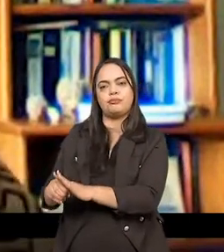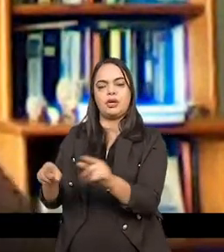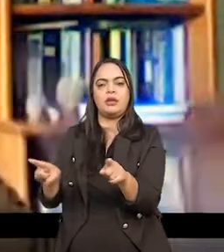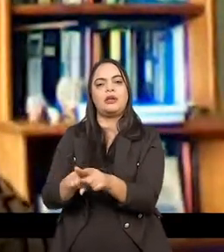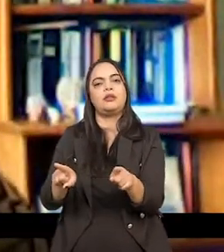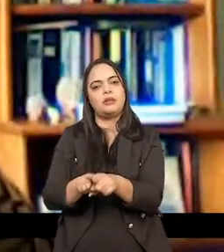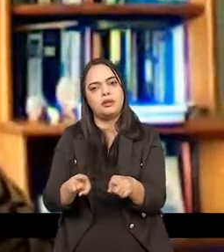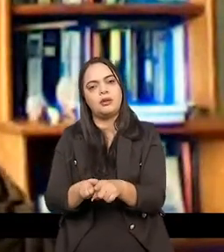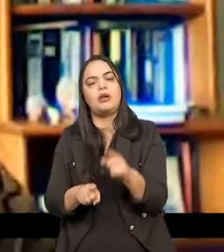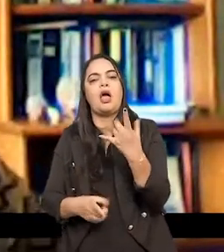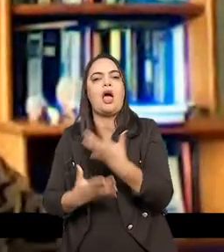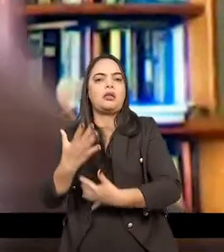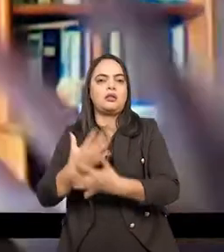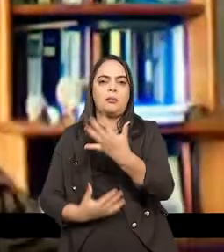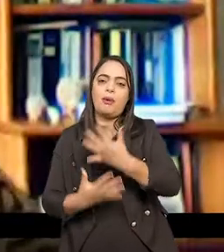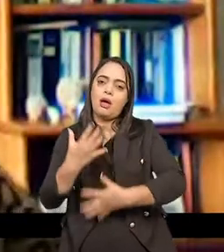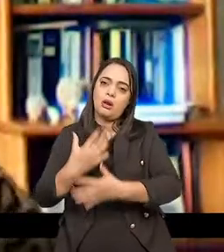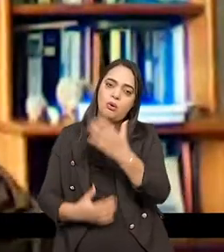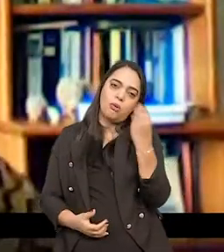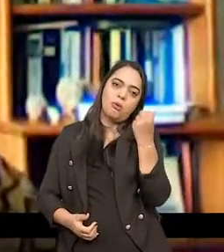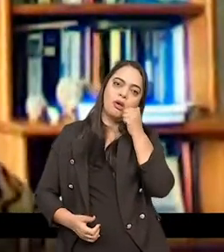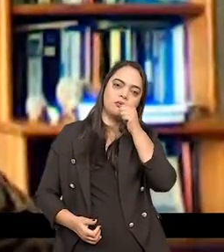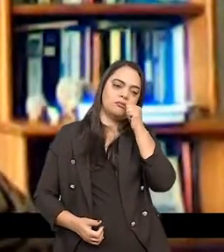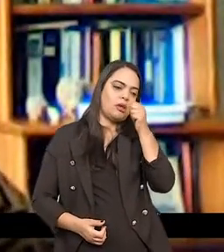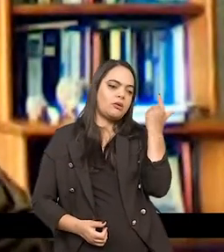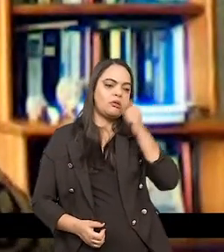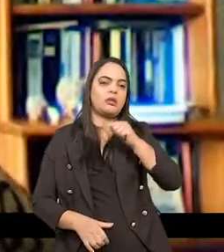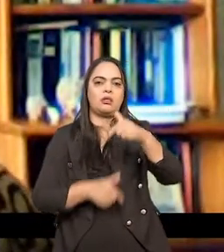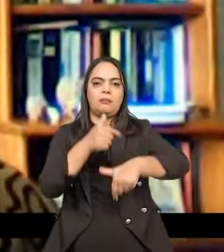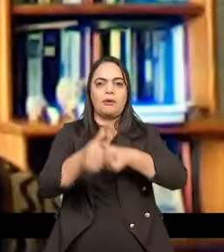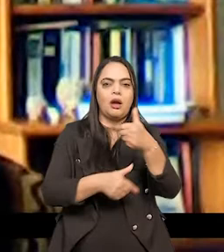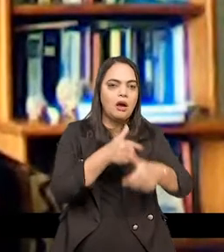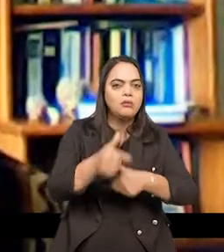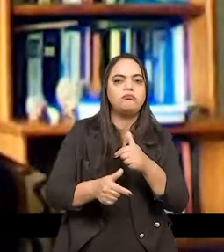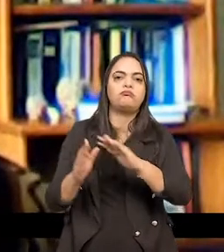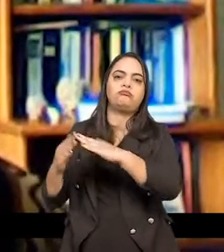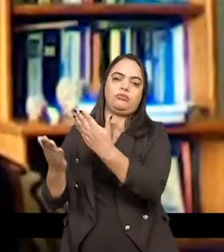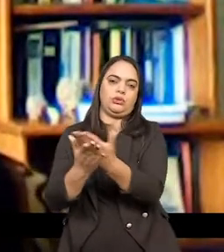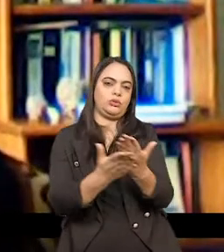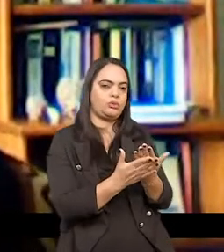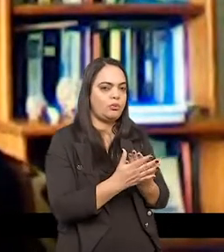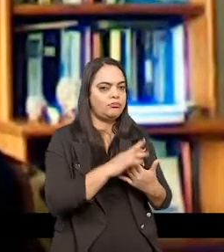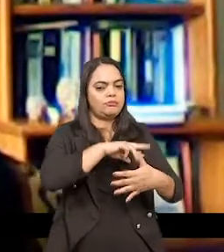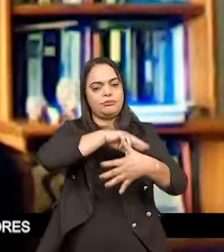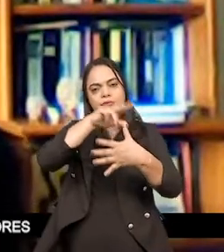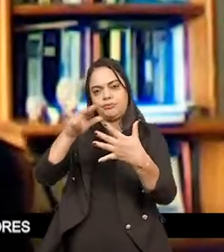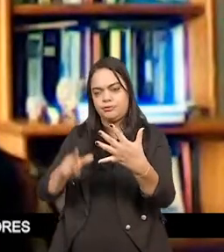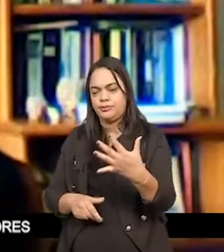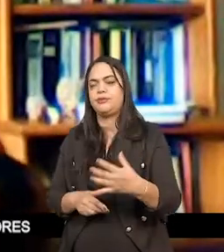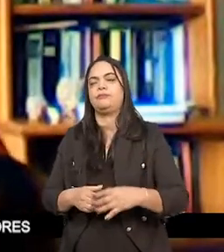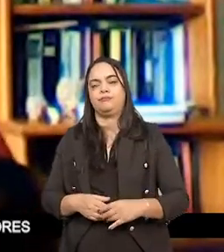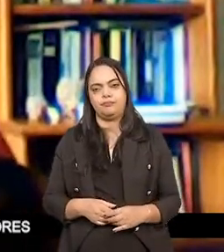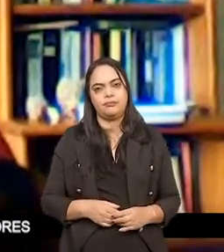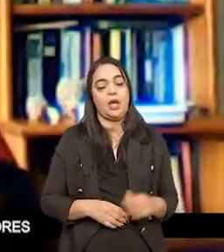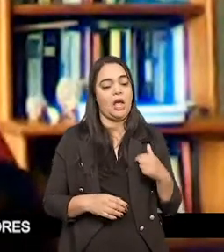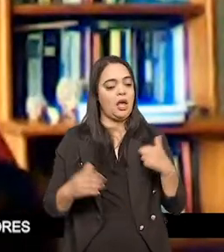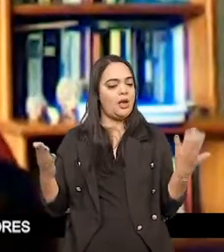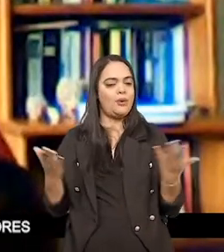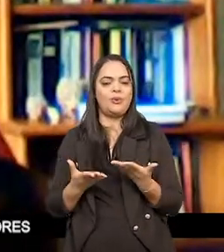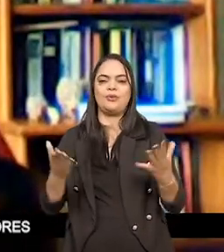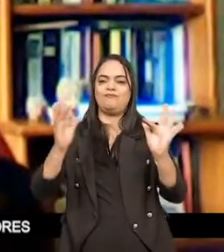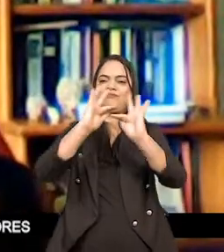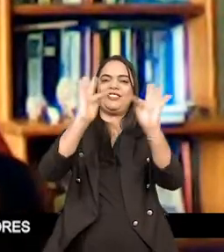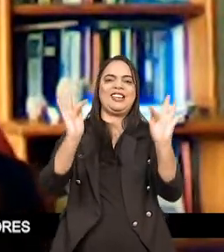fechamento a oportunidades de trabalho, de estudos, etc. E tal. Acompanharam. Eu hoje fico tão